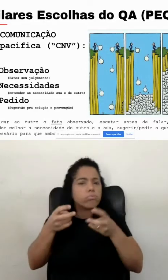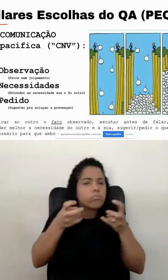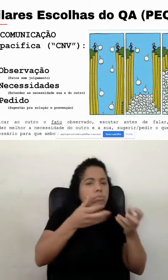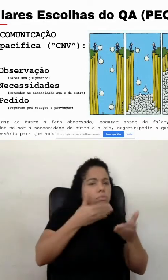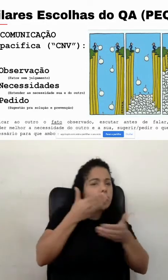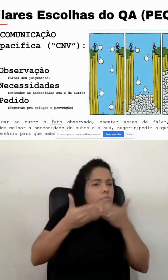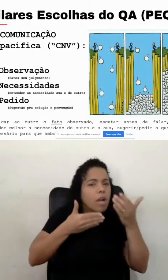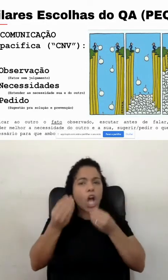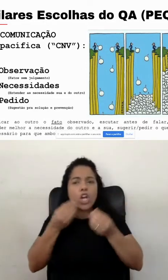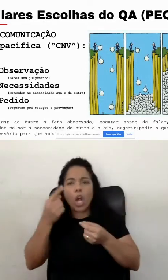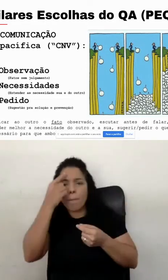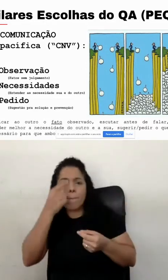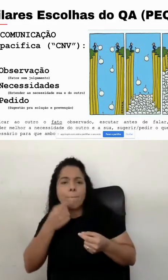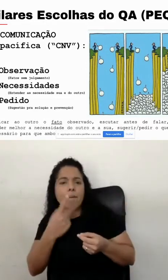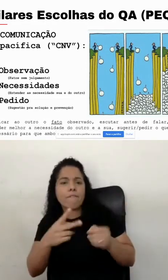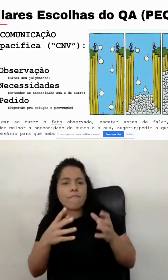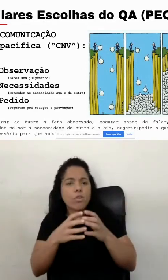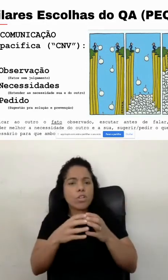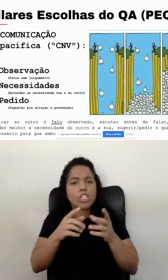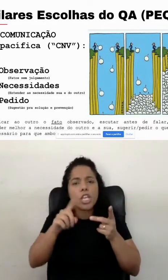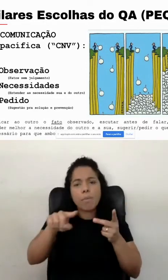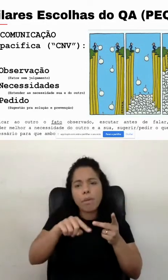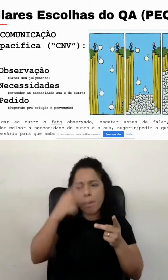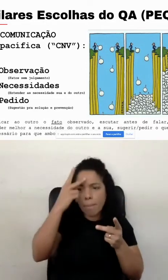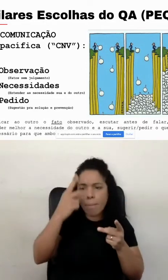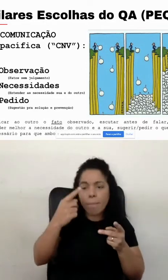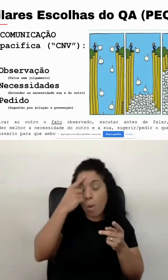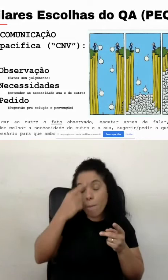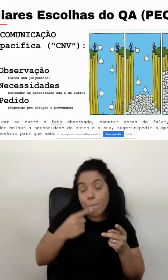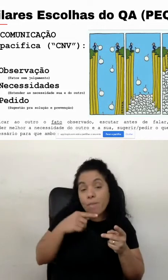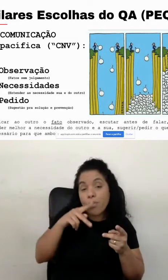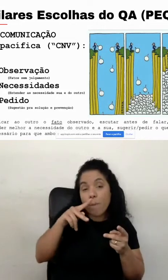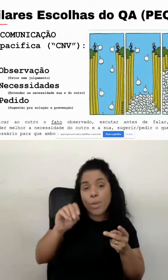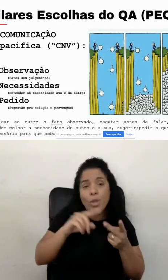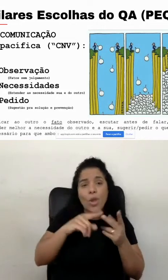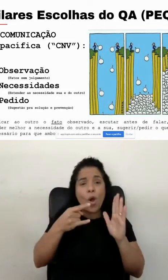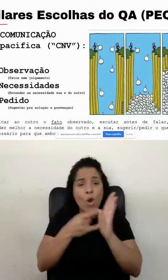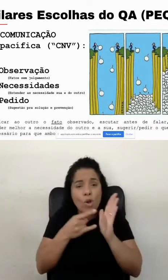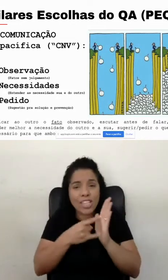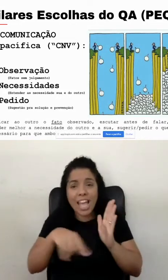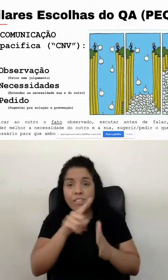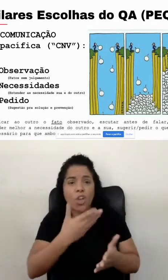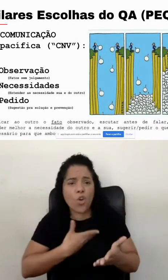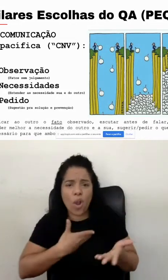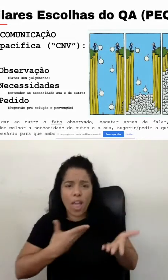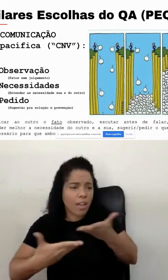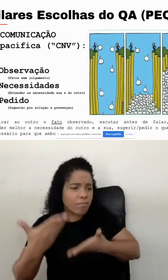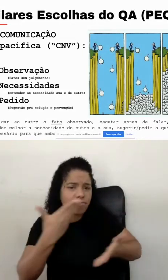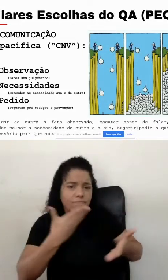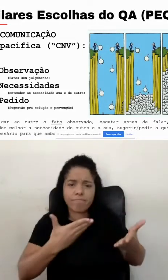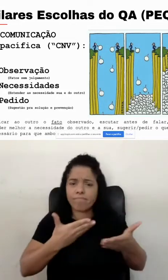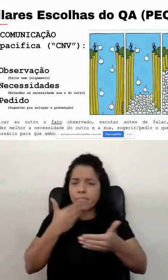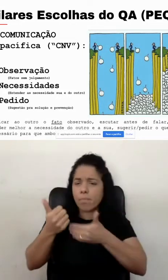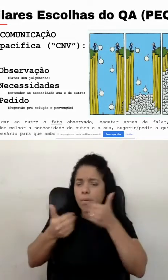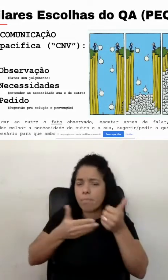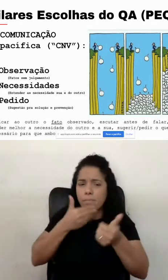time, o perfil da pessoa com quem está falando, do PO, do dev, seja de quem for, do seu colega, e